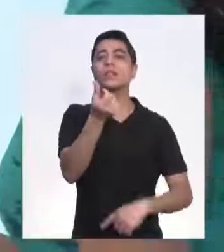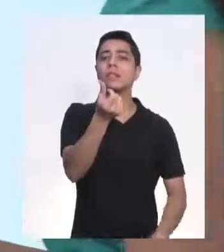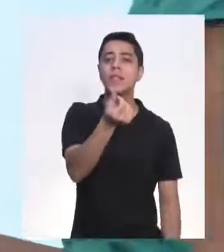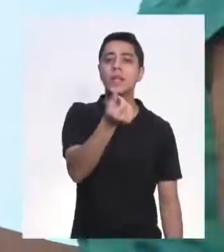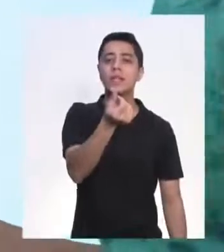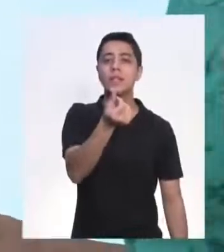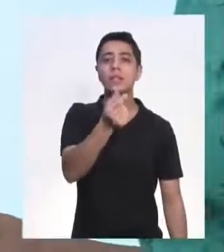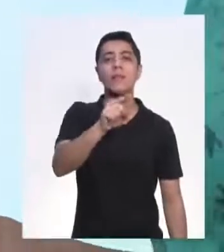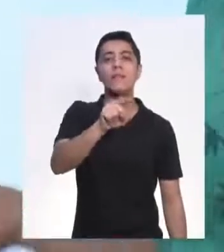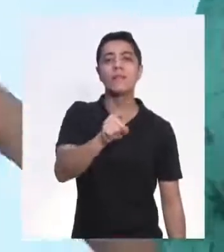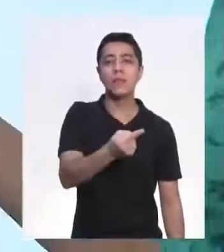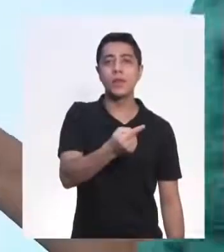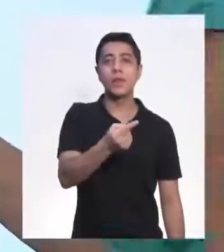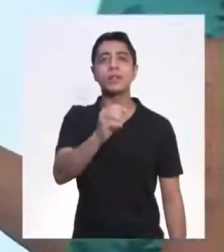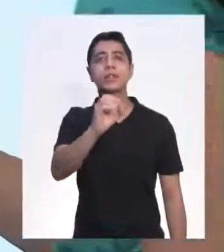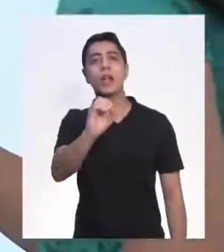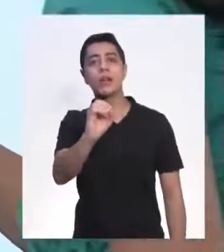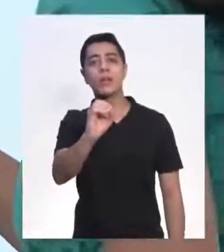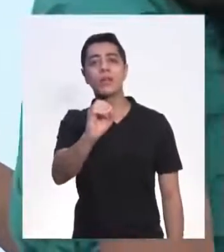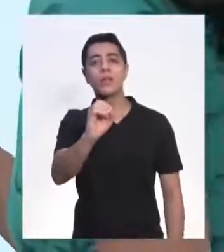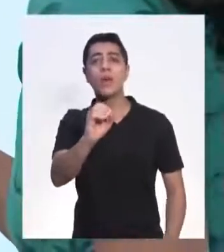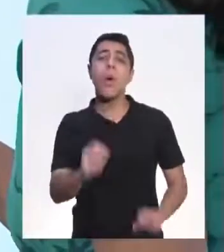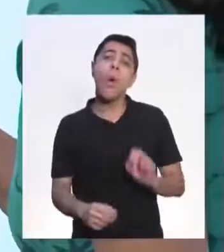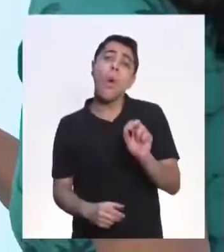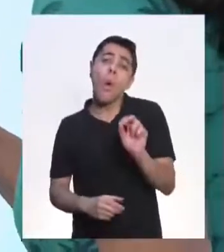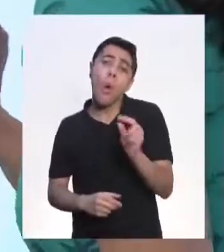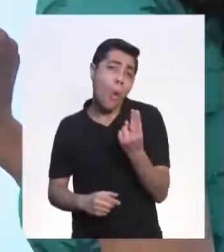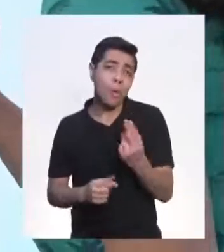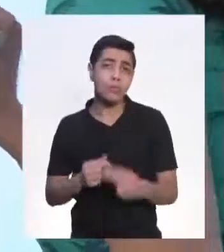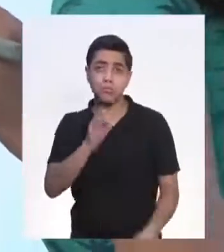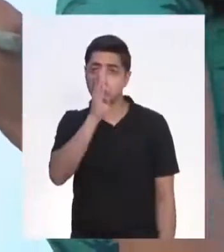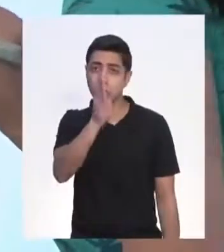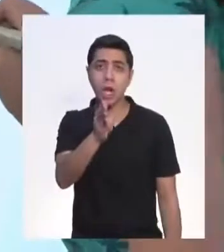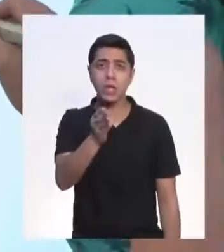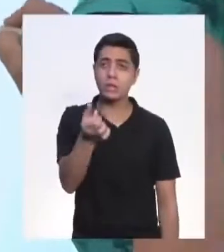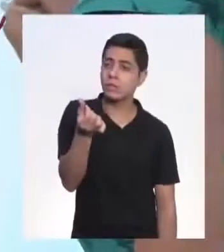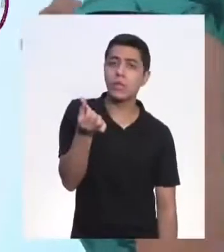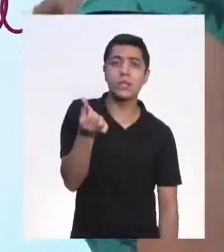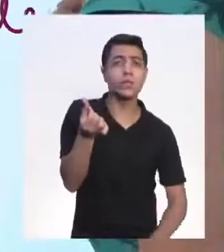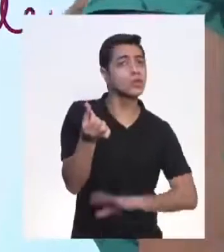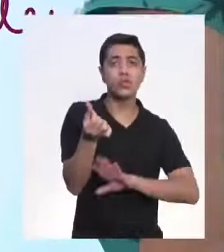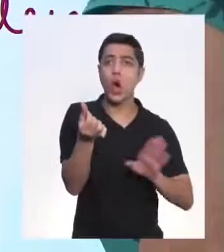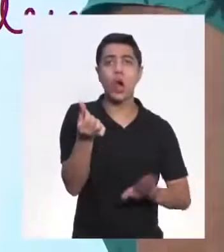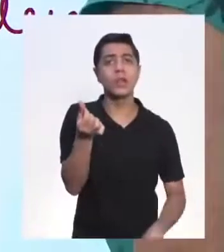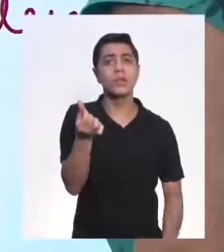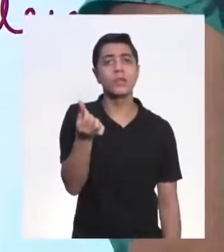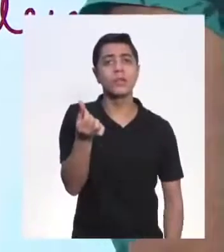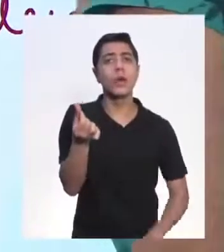que 6. Portanto, 6 inteiros.